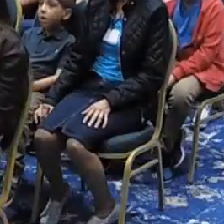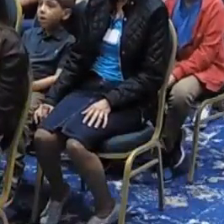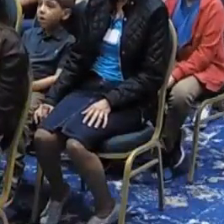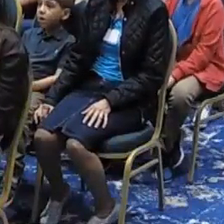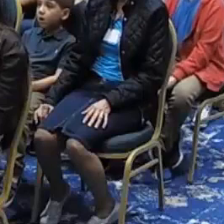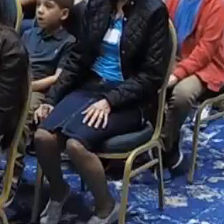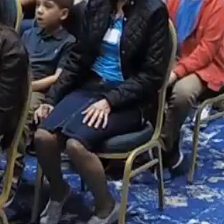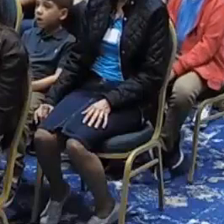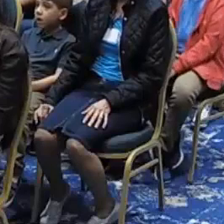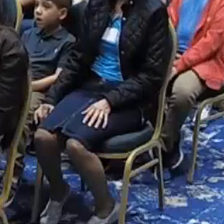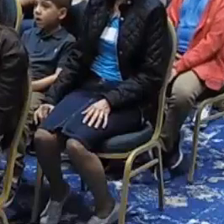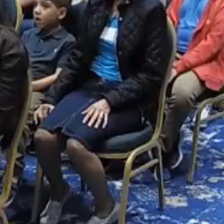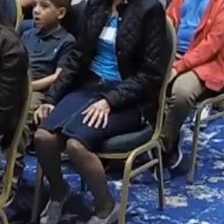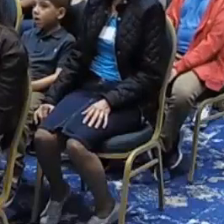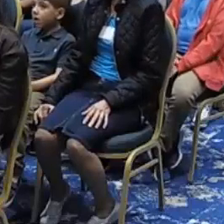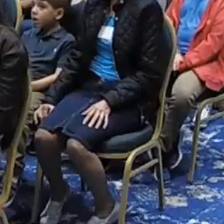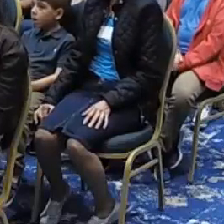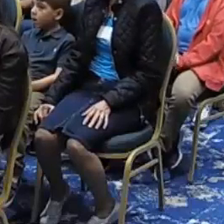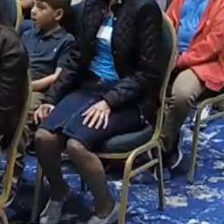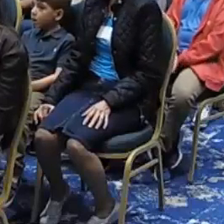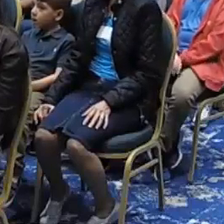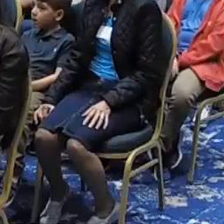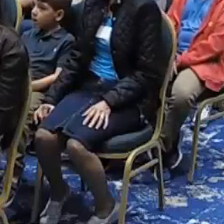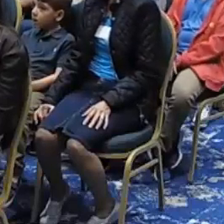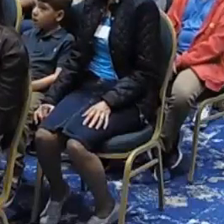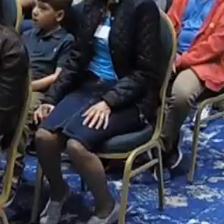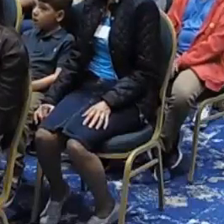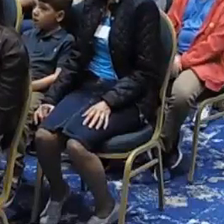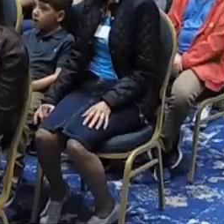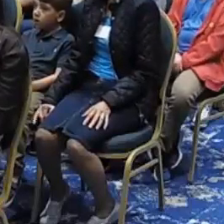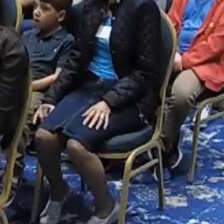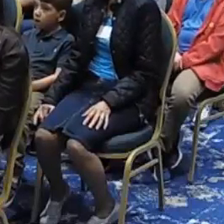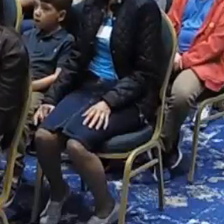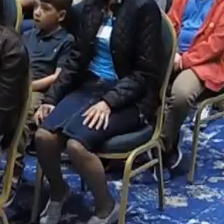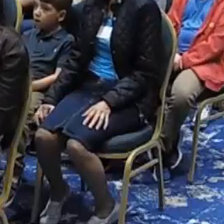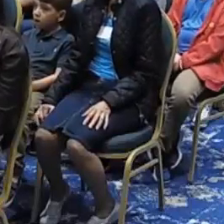Também. The adolescents also have a praise sing.